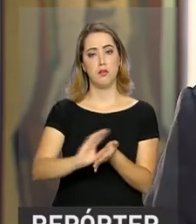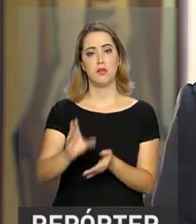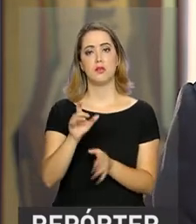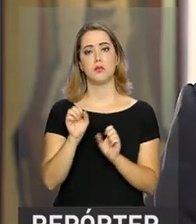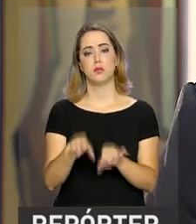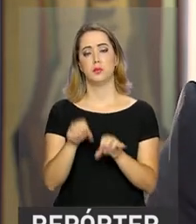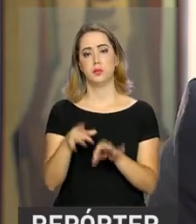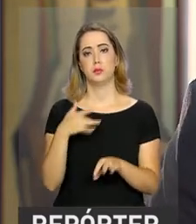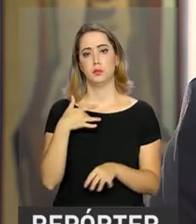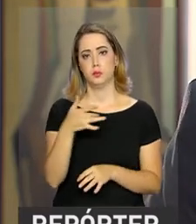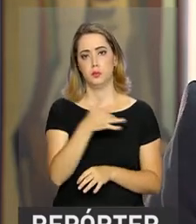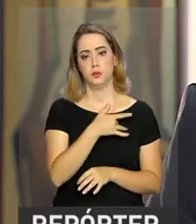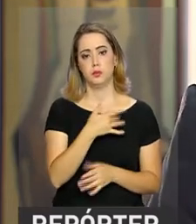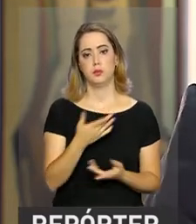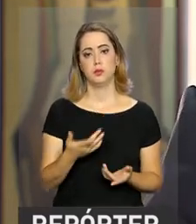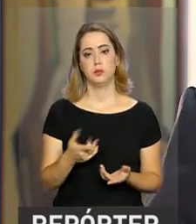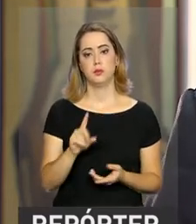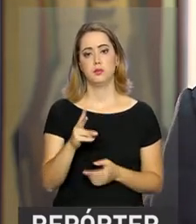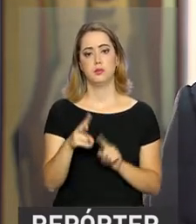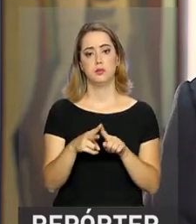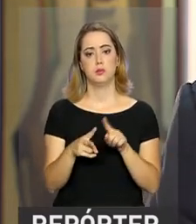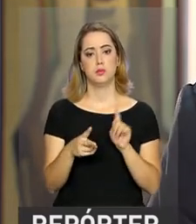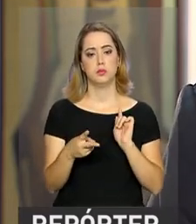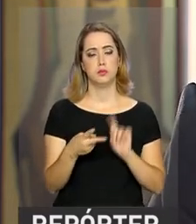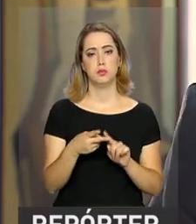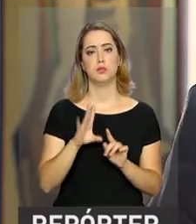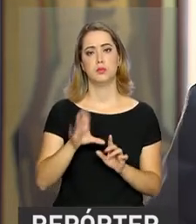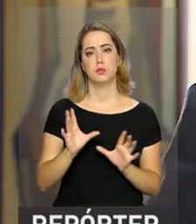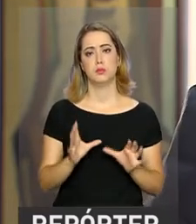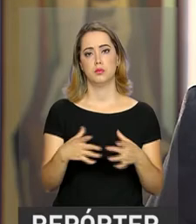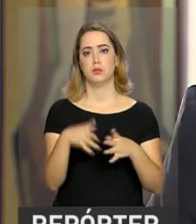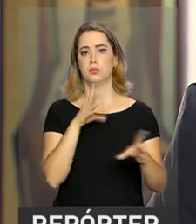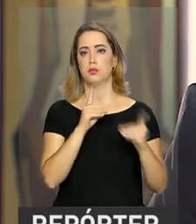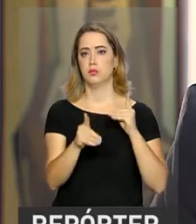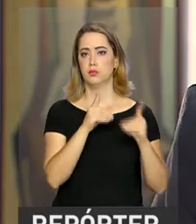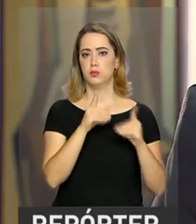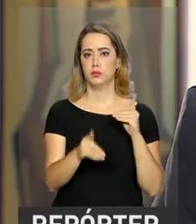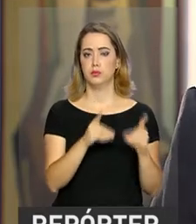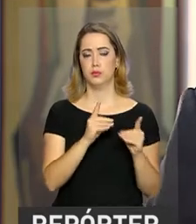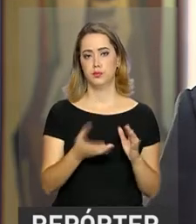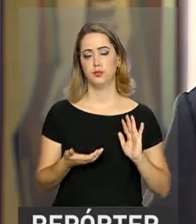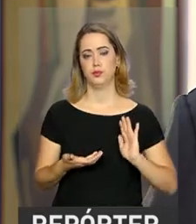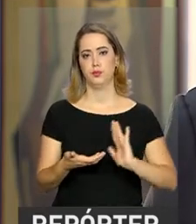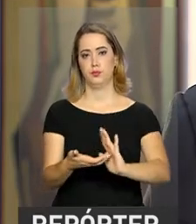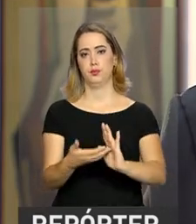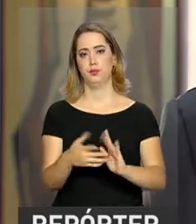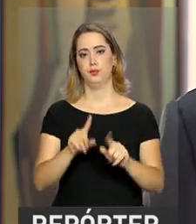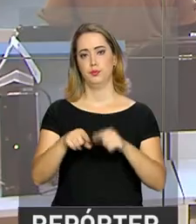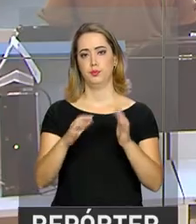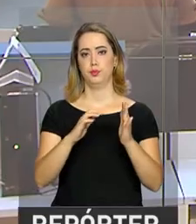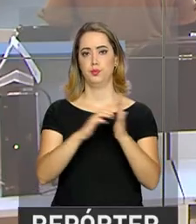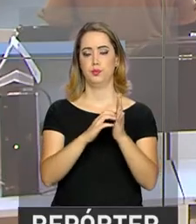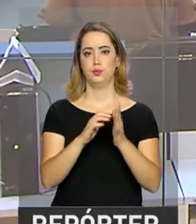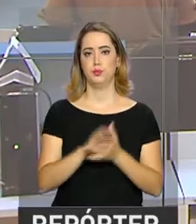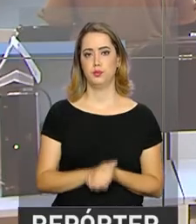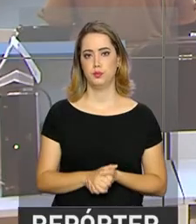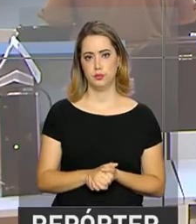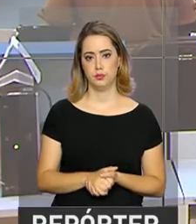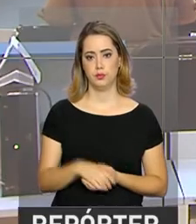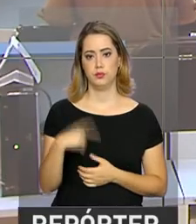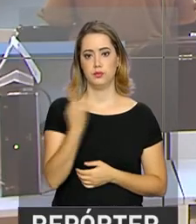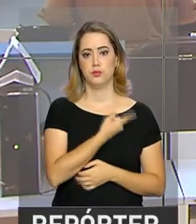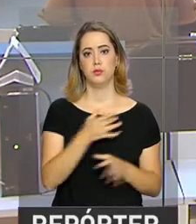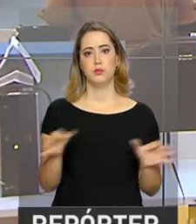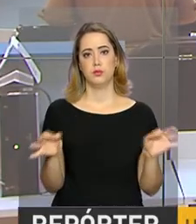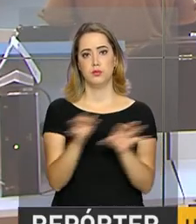e também na saúde que são as duas áreas que geraram tanto debate na câmara de deputados e depois no senado federal nós ficamos